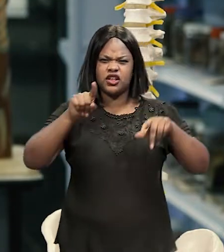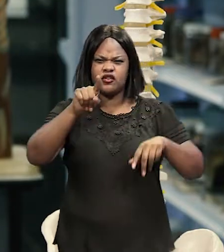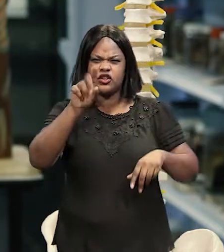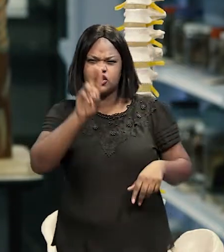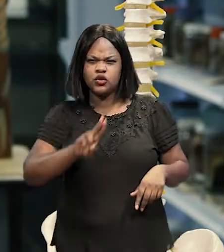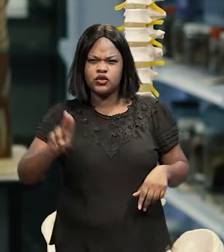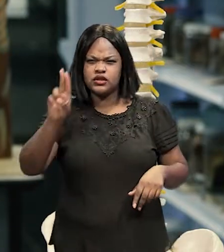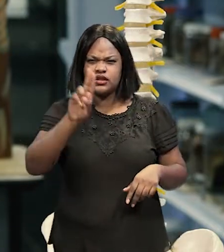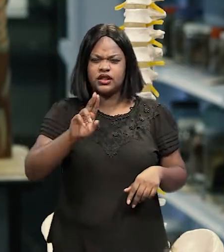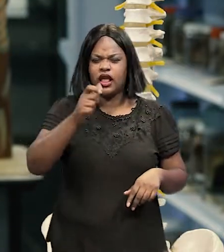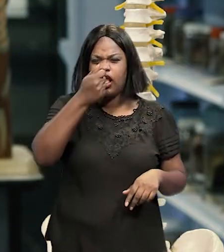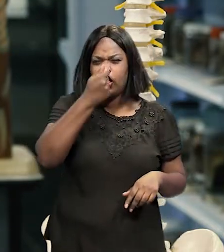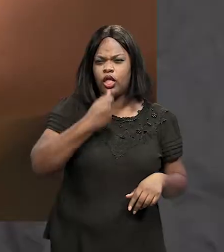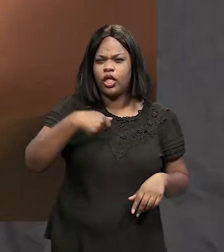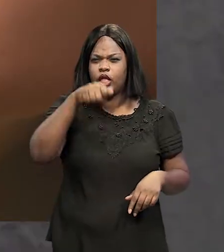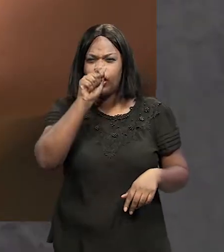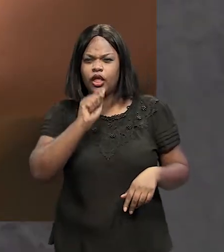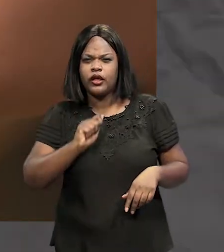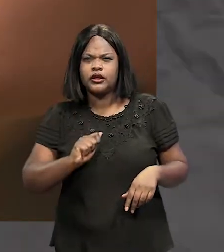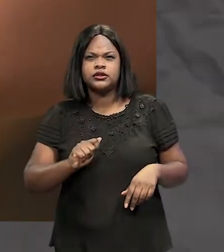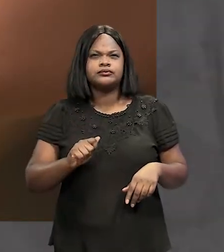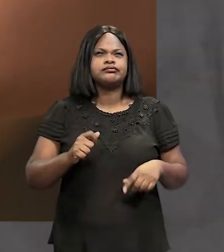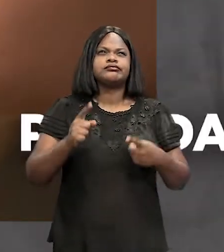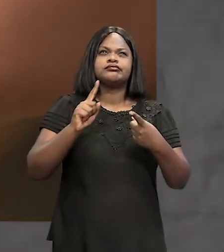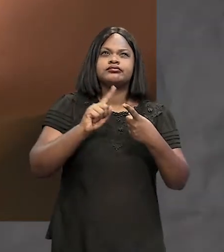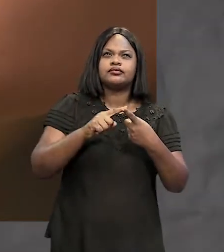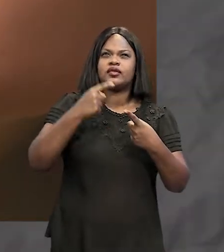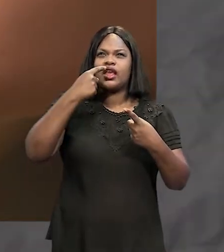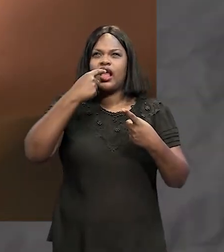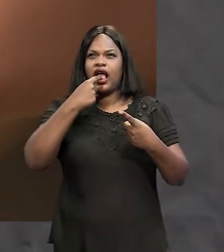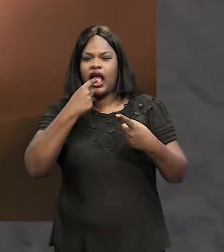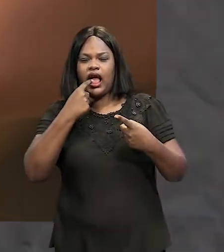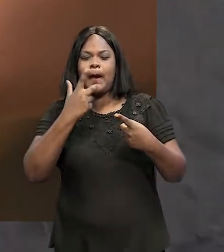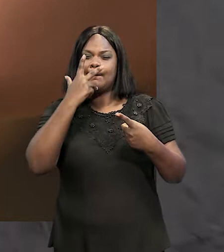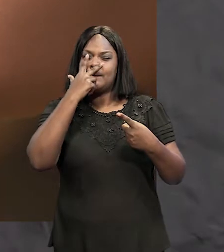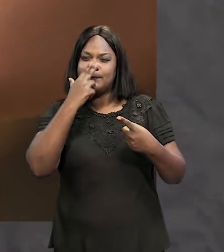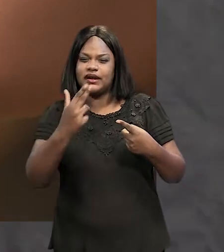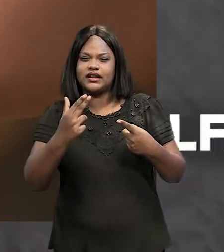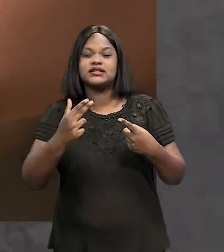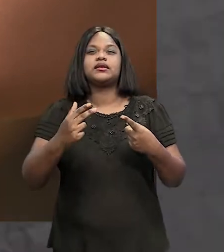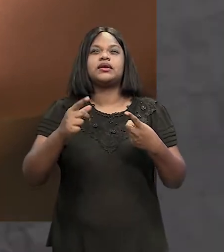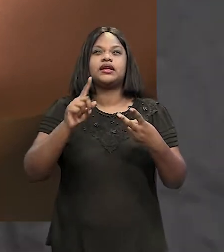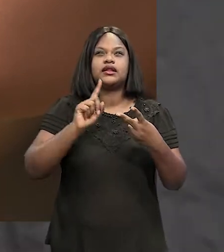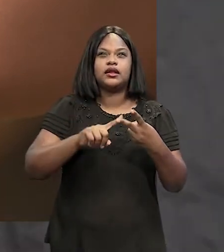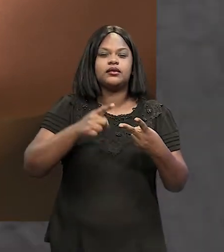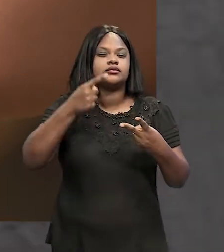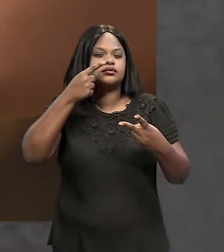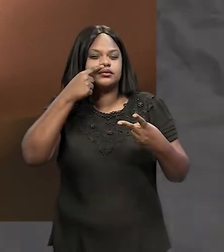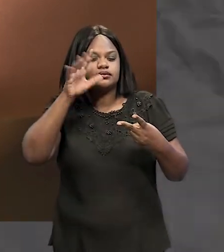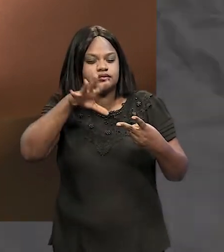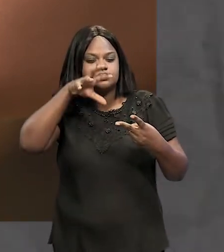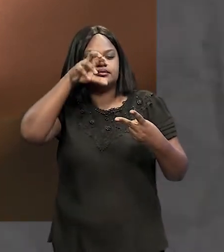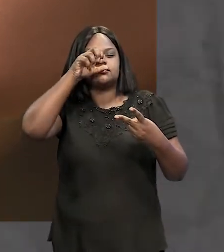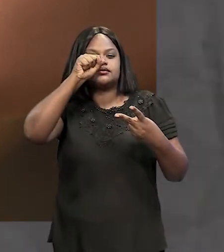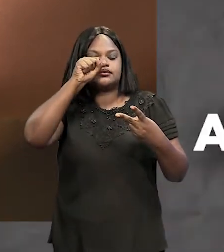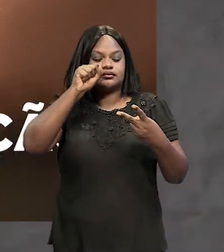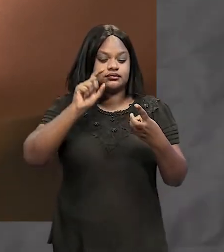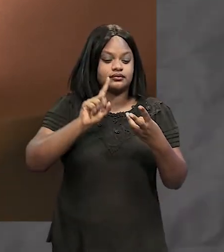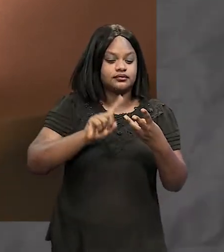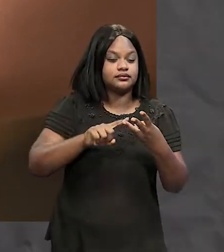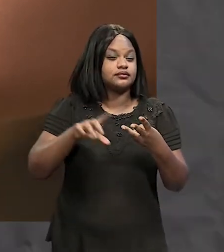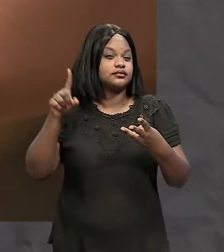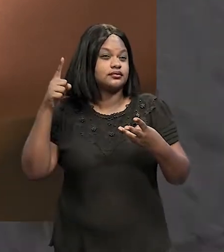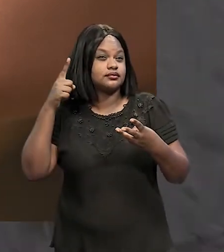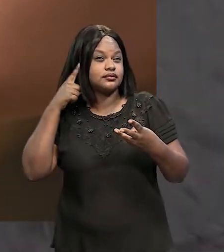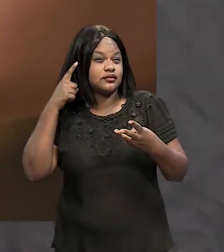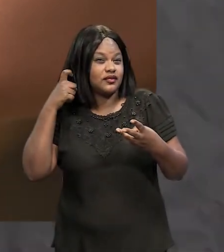usando quando você degusta um sorvete? Você vai usar a sua gustação para perceber o sabor, o olfato para perceber o cheiro, a